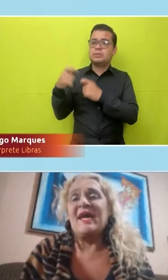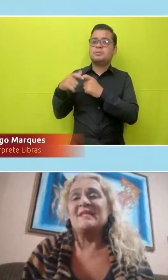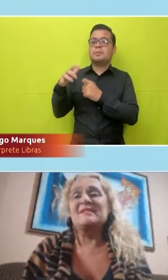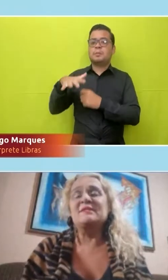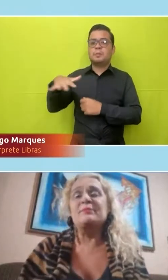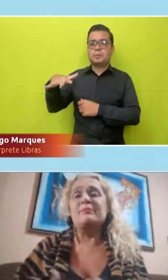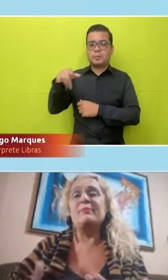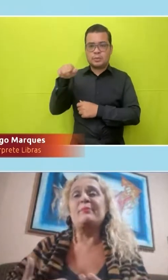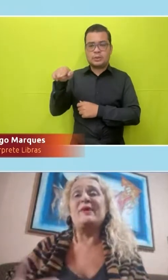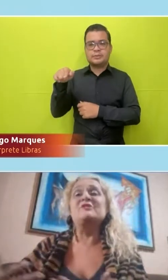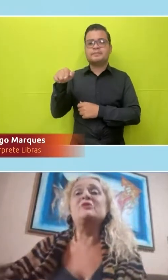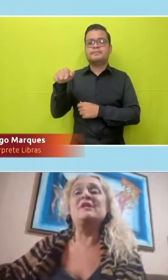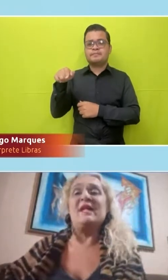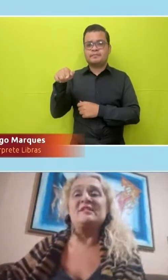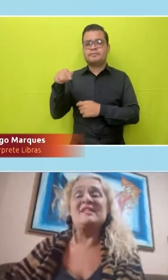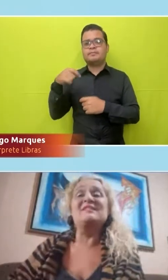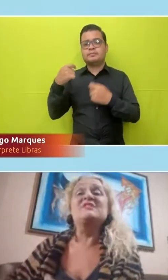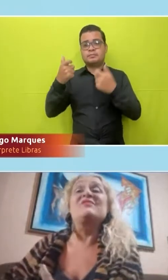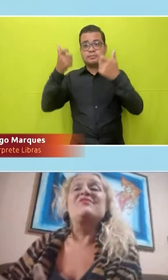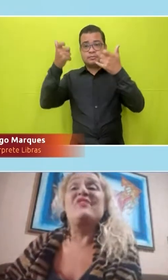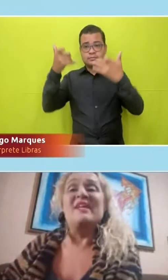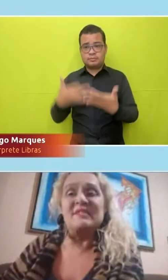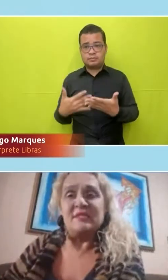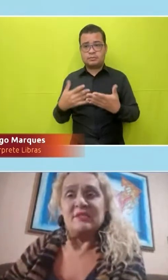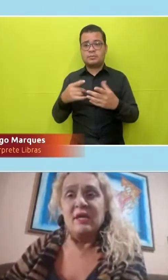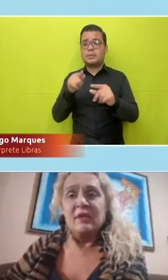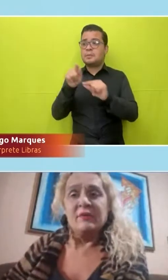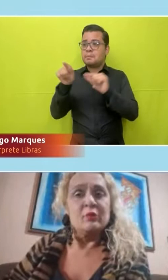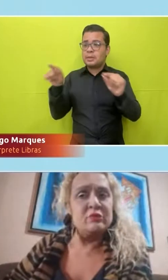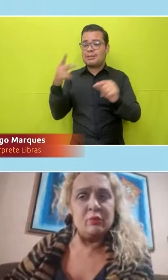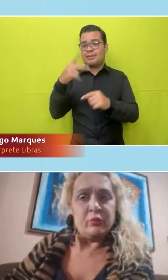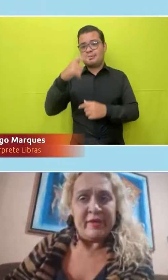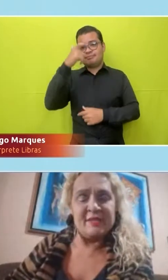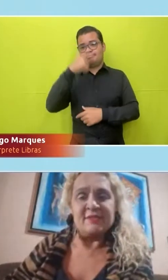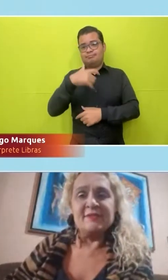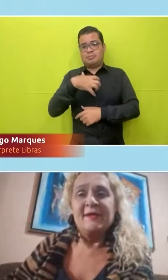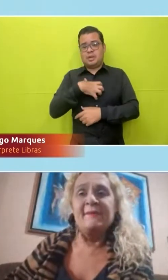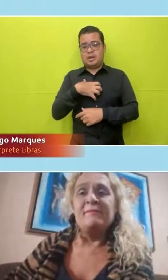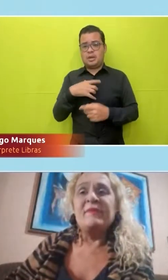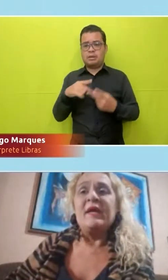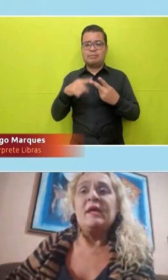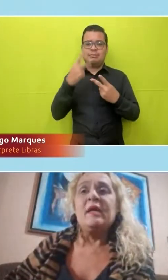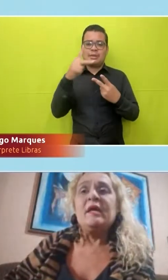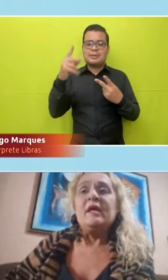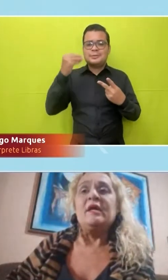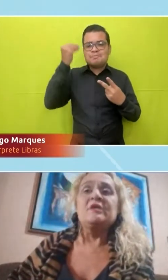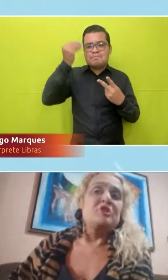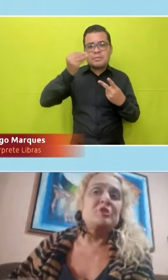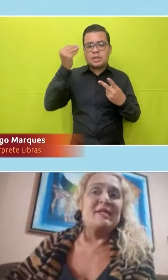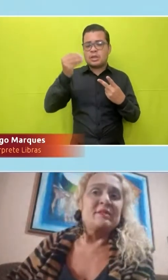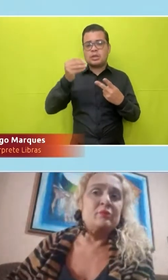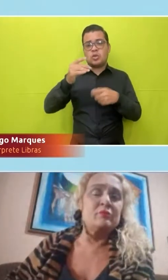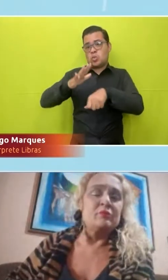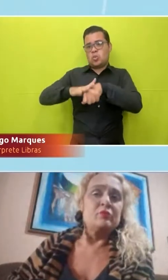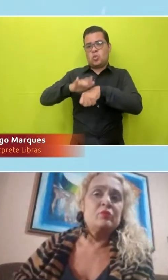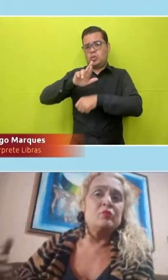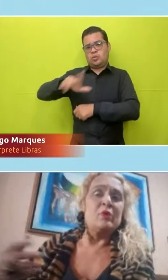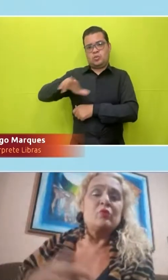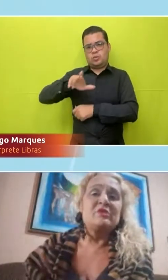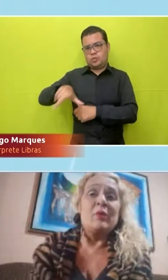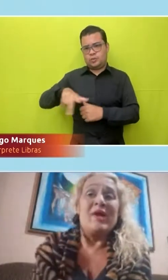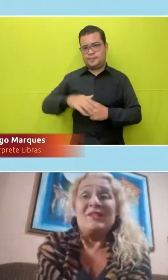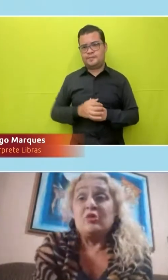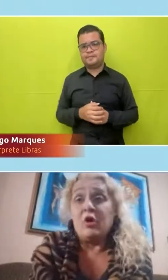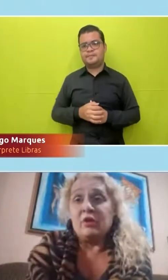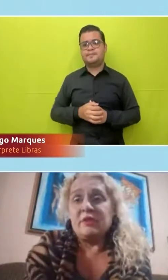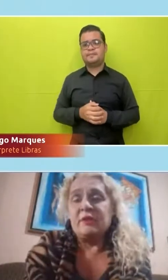que essas personalidades e essas vivências não são doenças, né? E a gente pensa numa